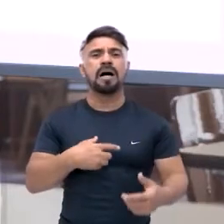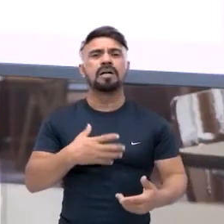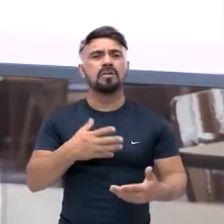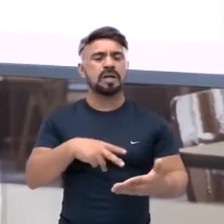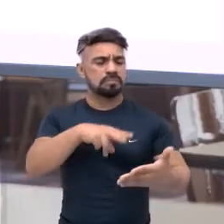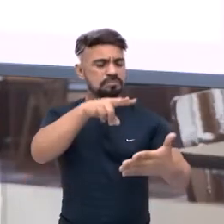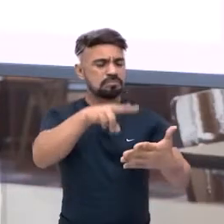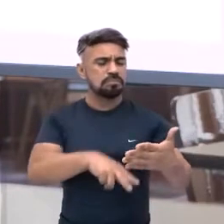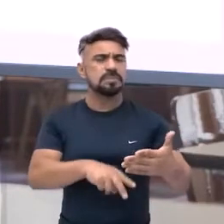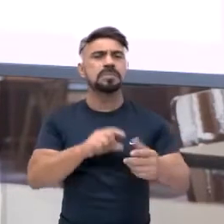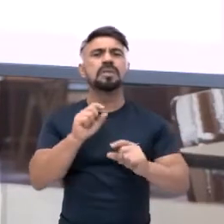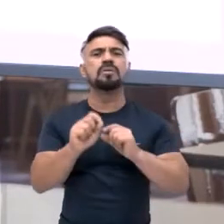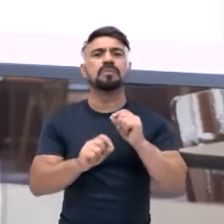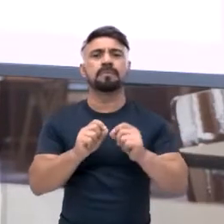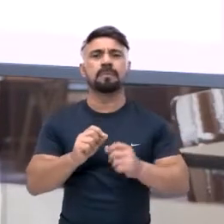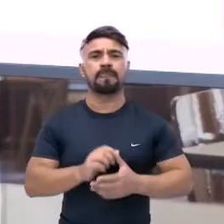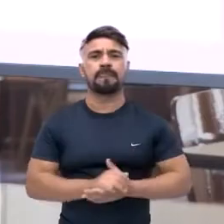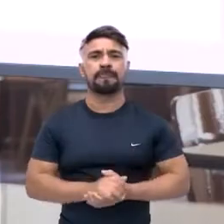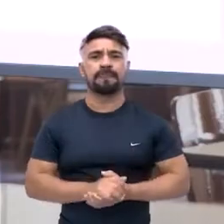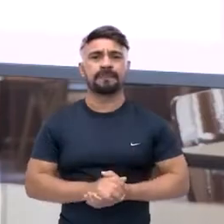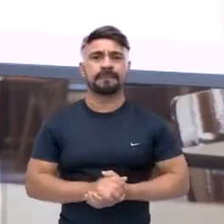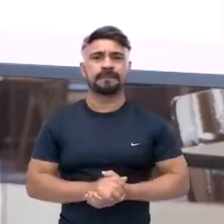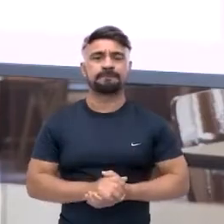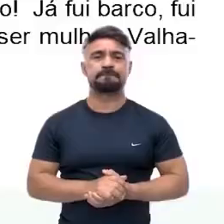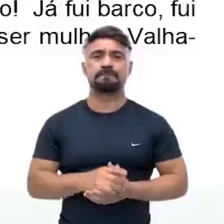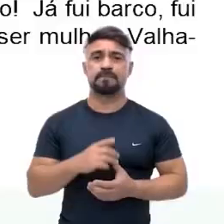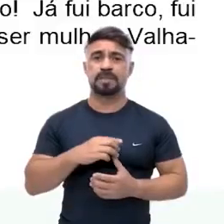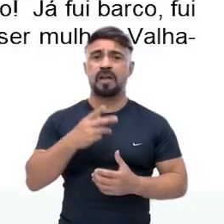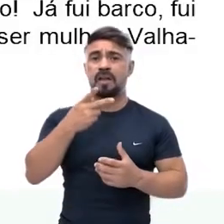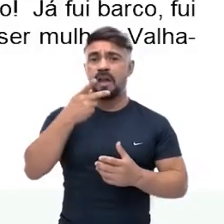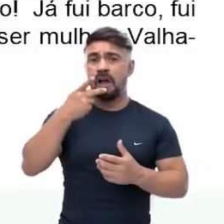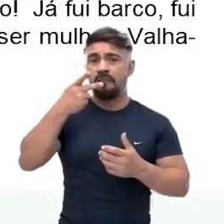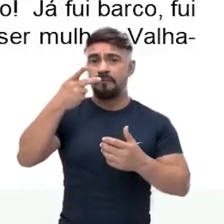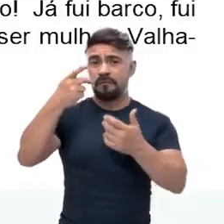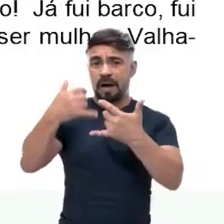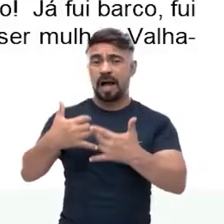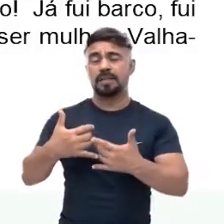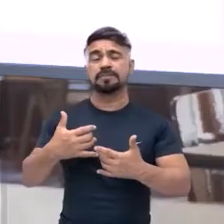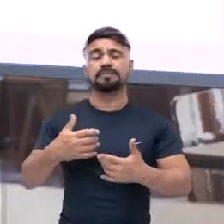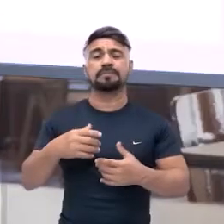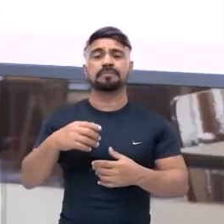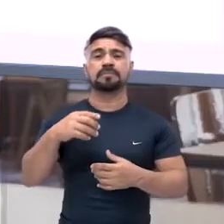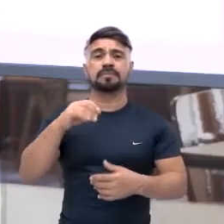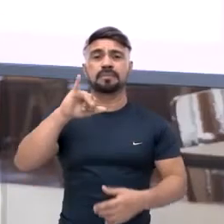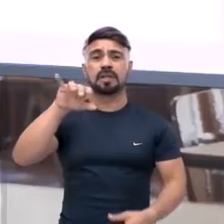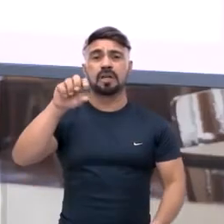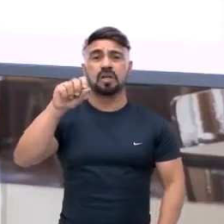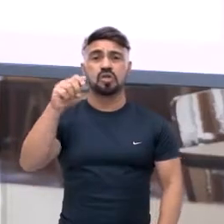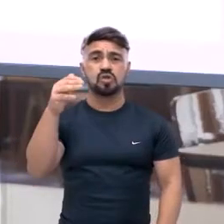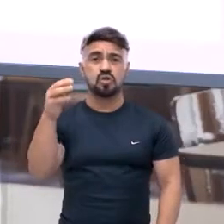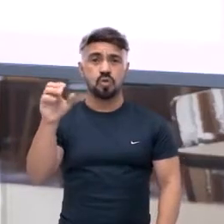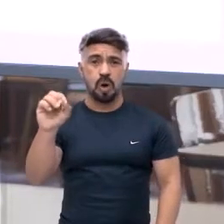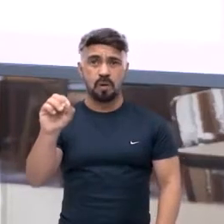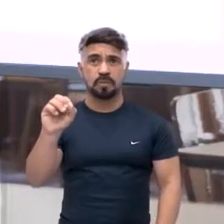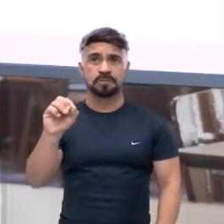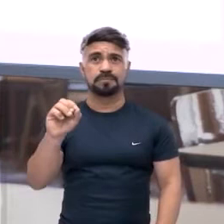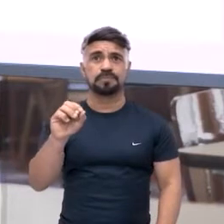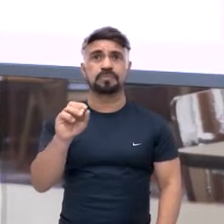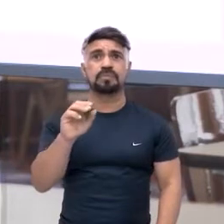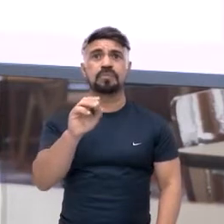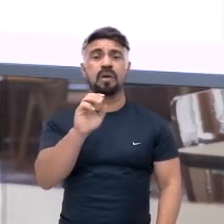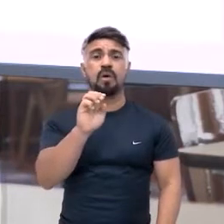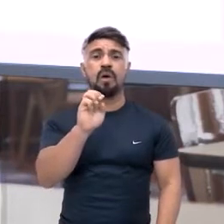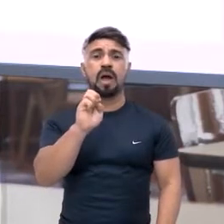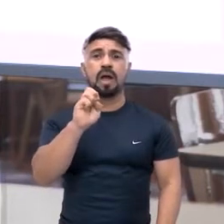quero que a gente observe só o seguinte, tá? Tem falas de João Grilo e tem falas do encourado.